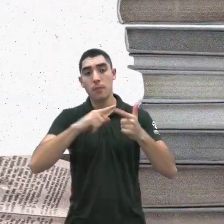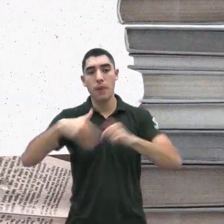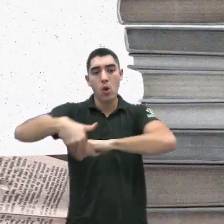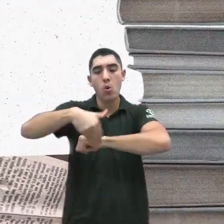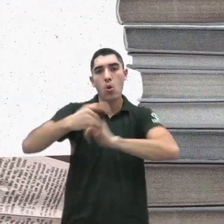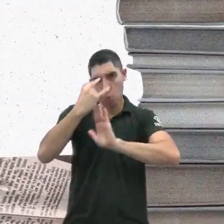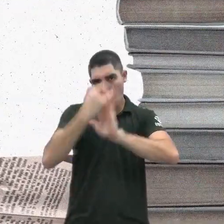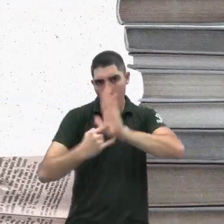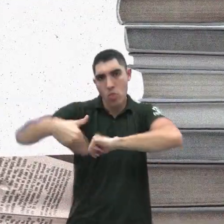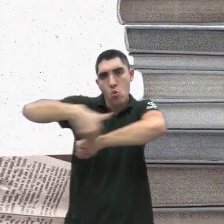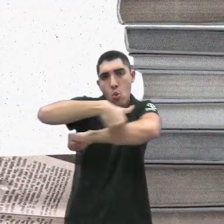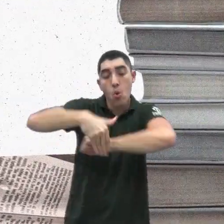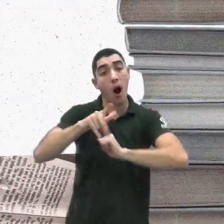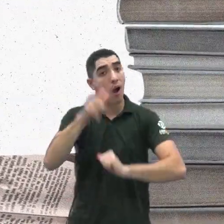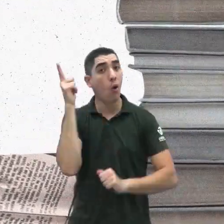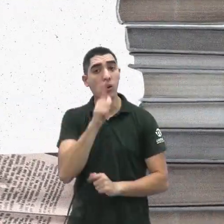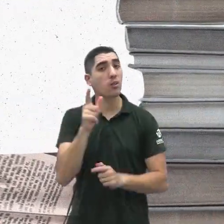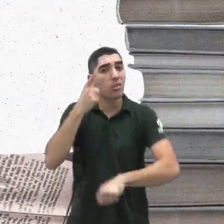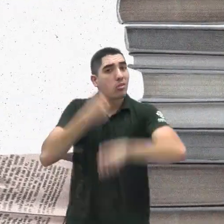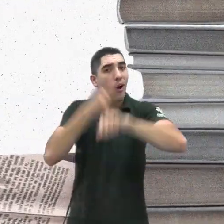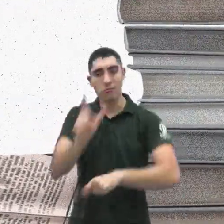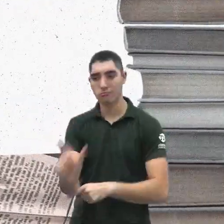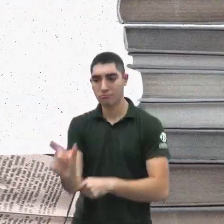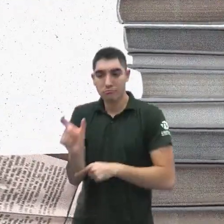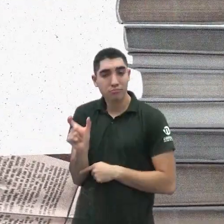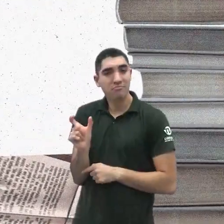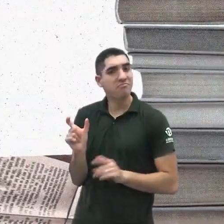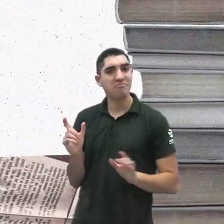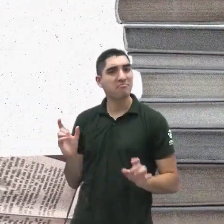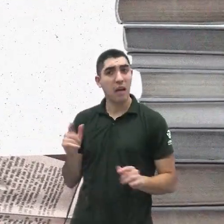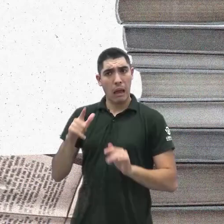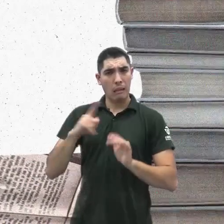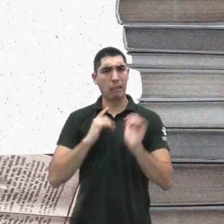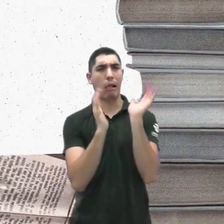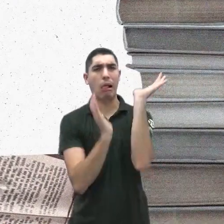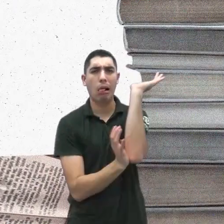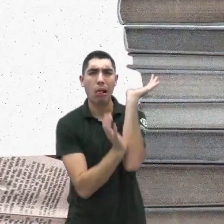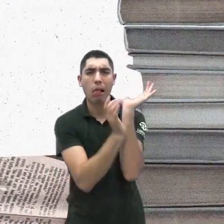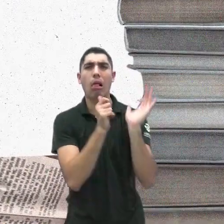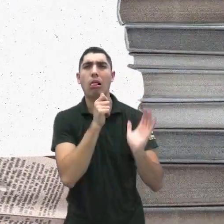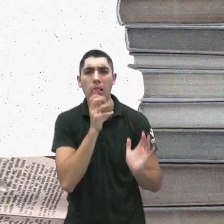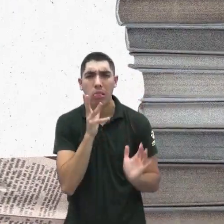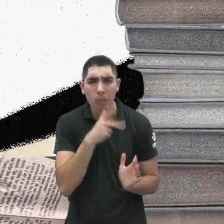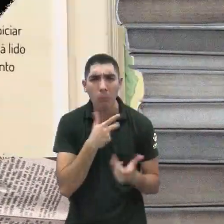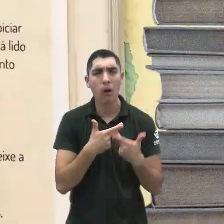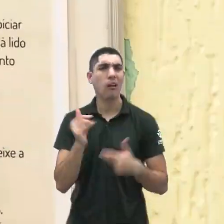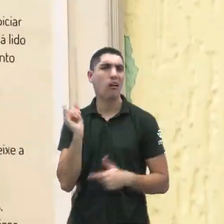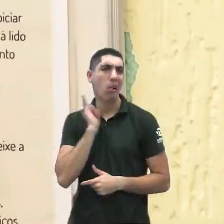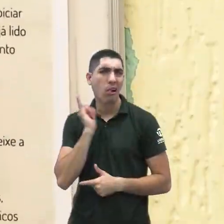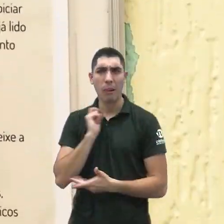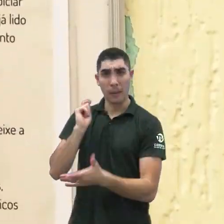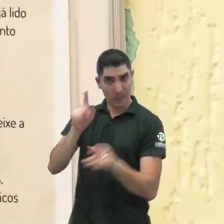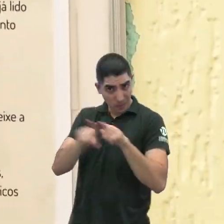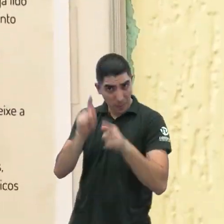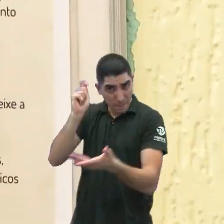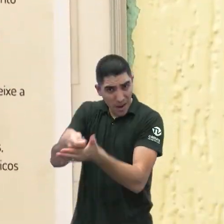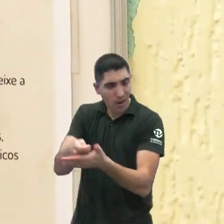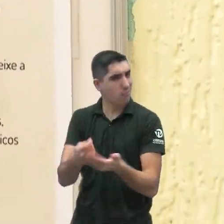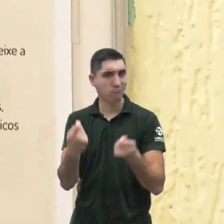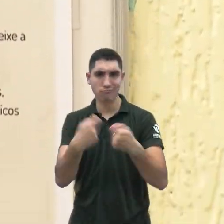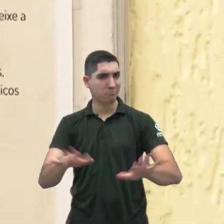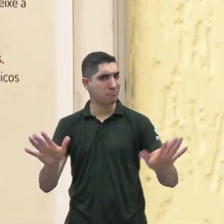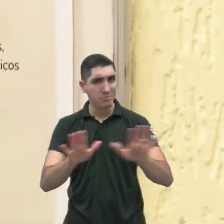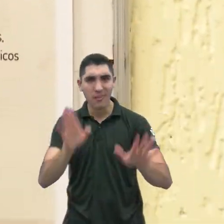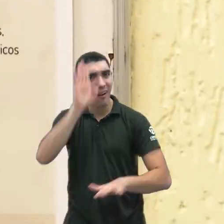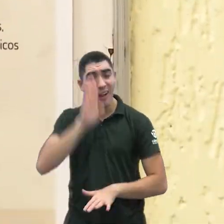que você consegue fazer a carteirinha na hora, sem burocracia e sem precisar pagar nenhuma taxa. Muito bom, né? Mas